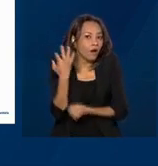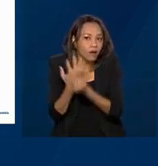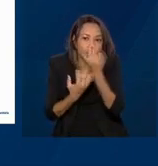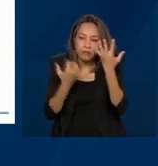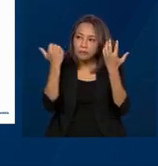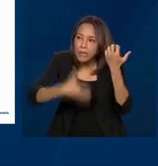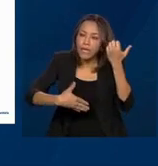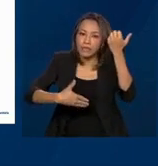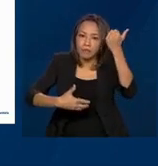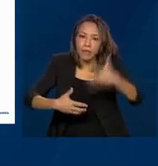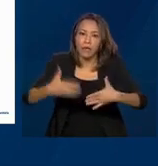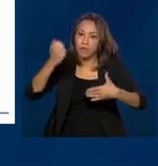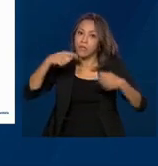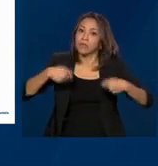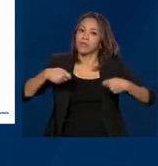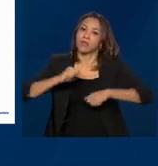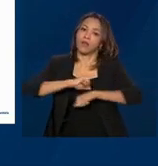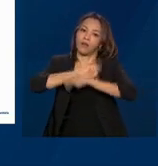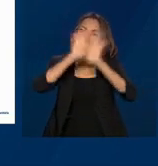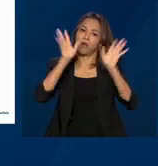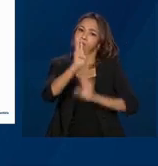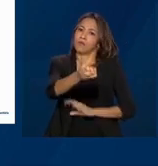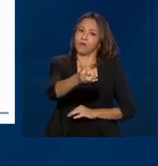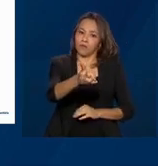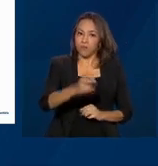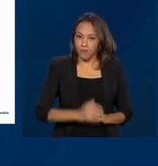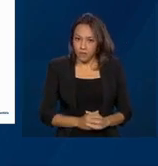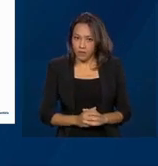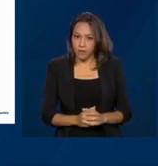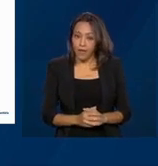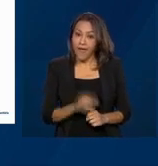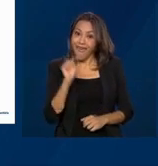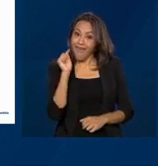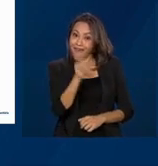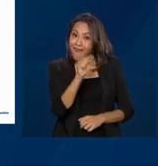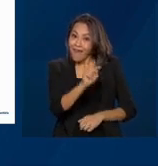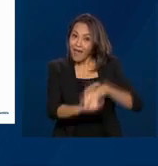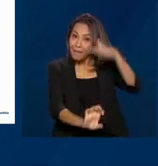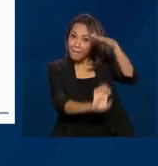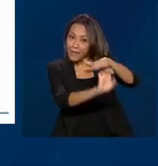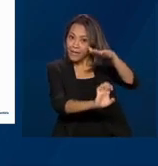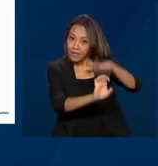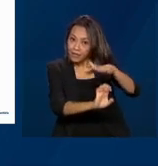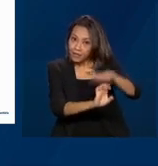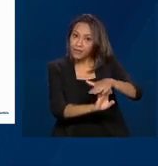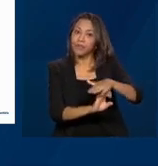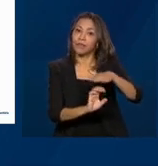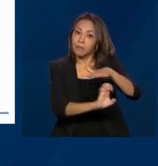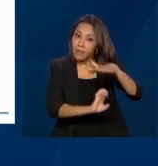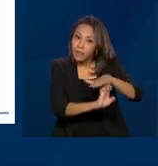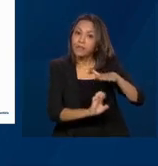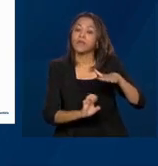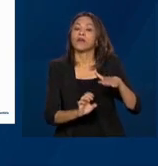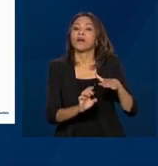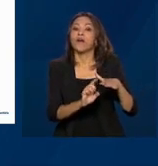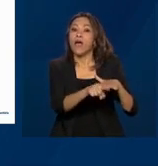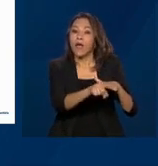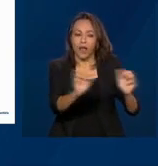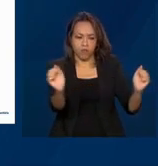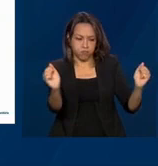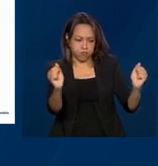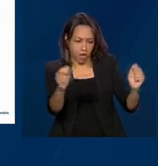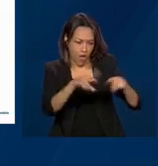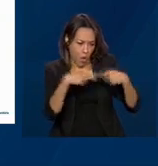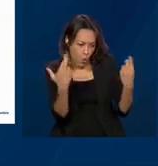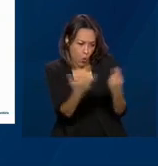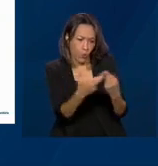e que é importante ficar clara sempre. É a empresa que, quando reúne as